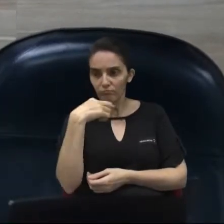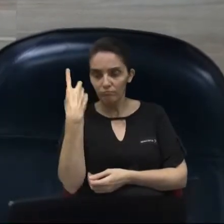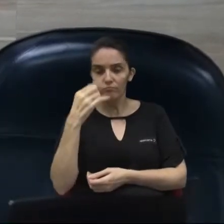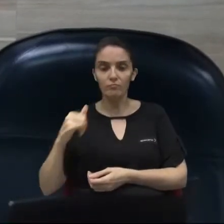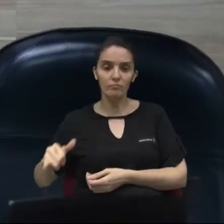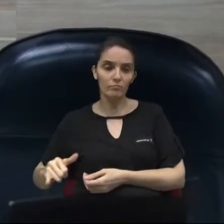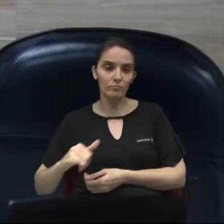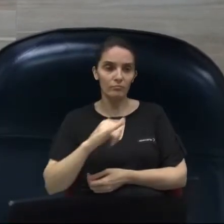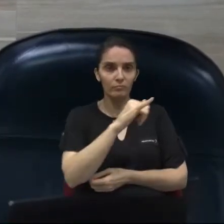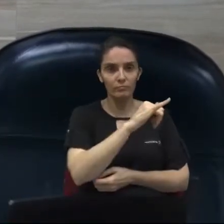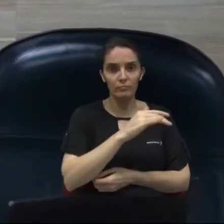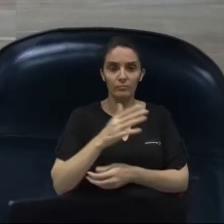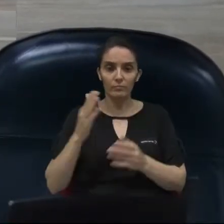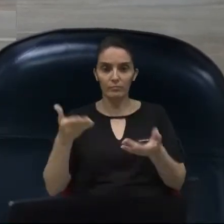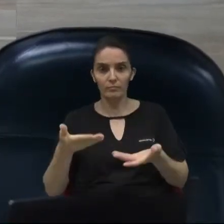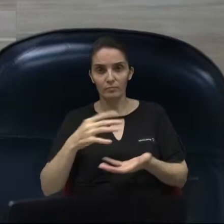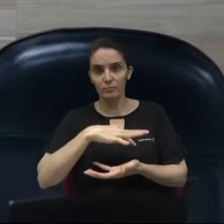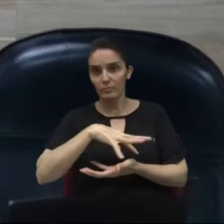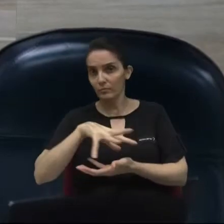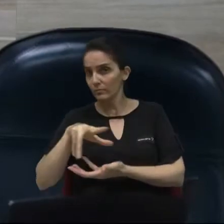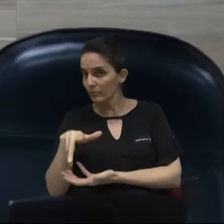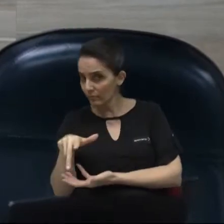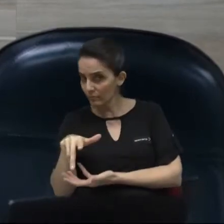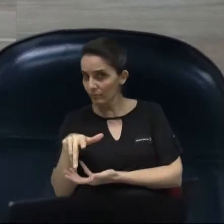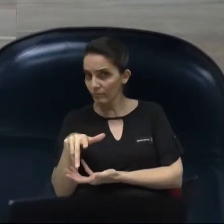Hoje, com a globalização,